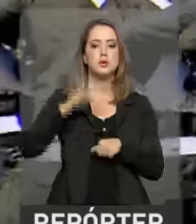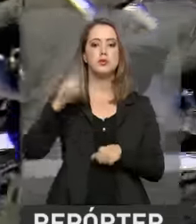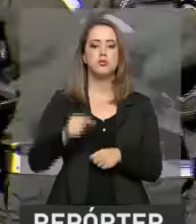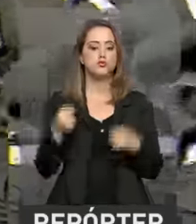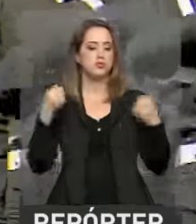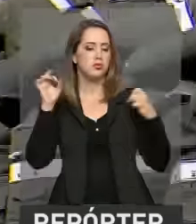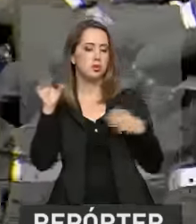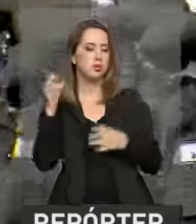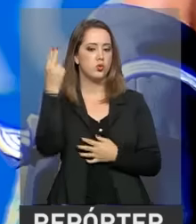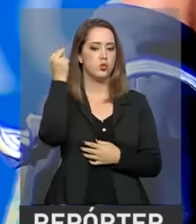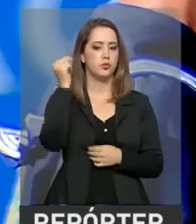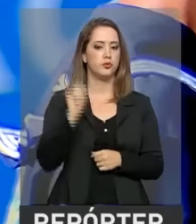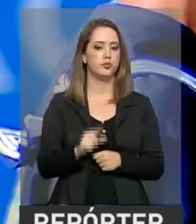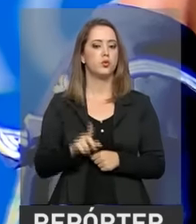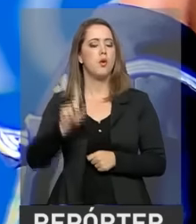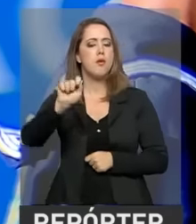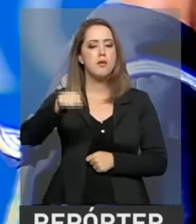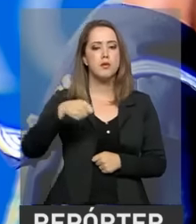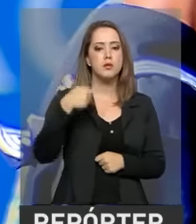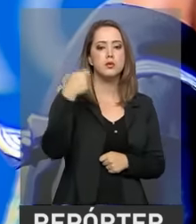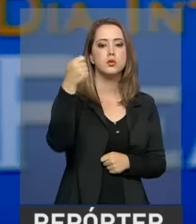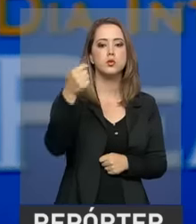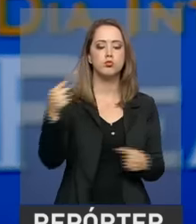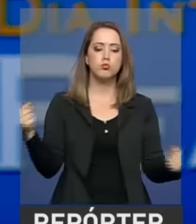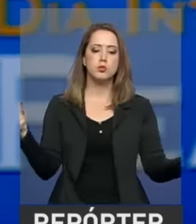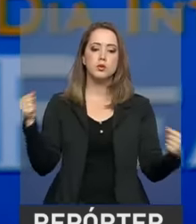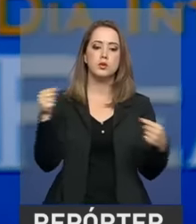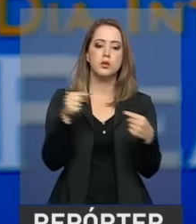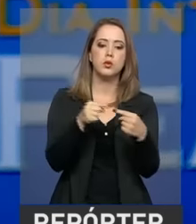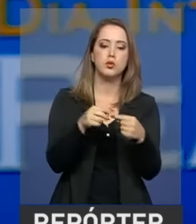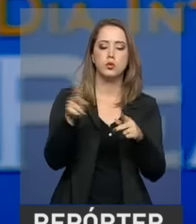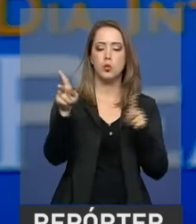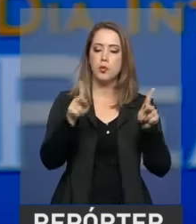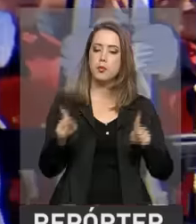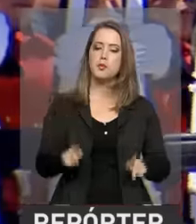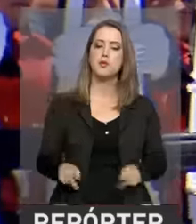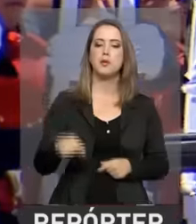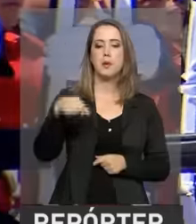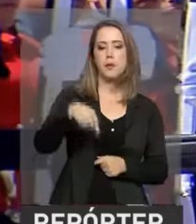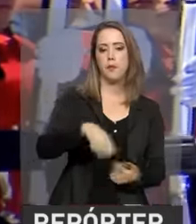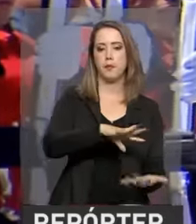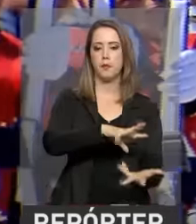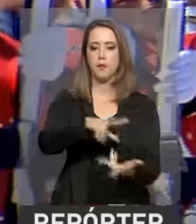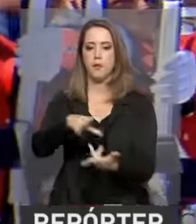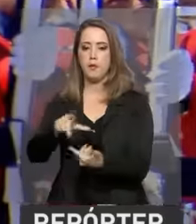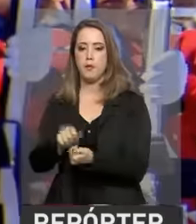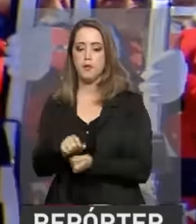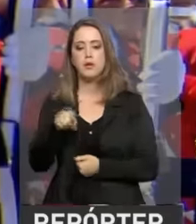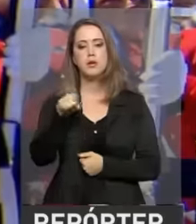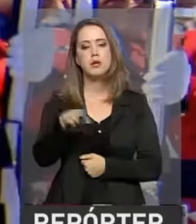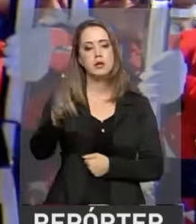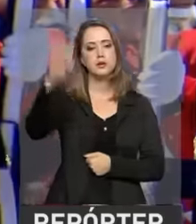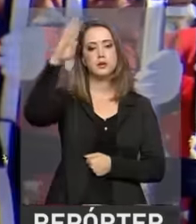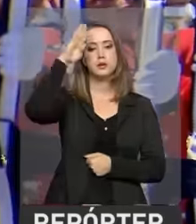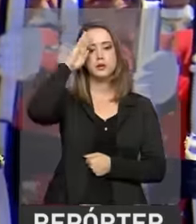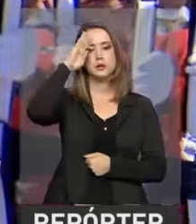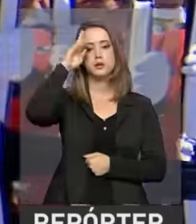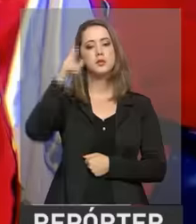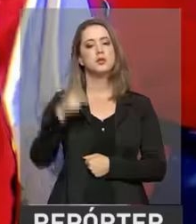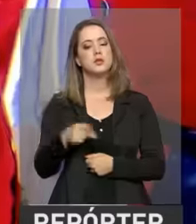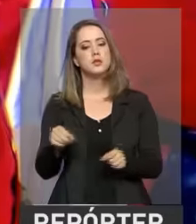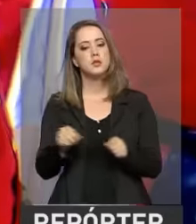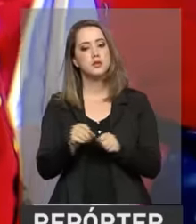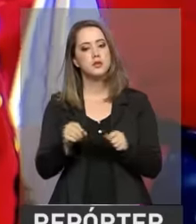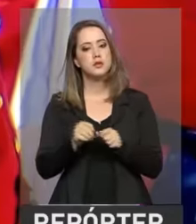uniforme traz um símbolo do compromisso com a paz no mundo estes militares participam de missões de paz da